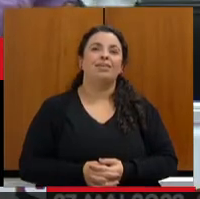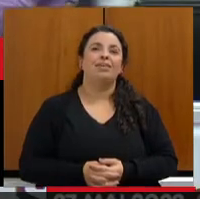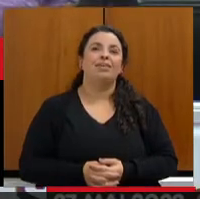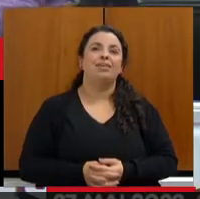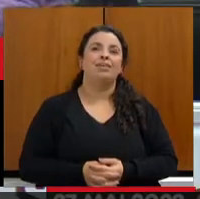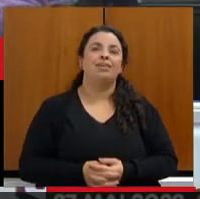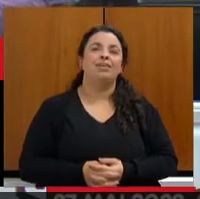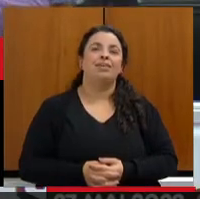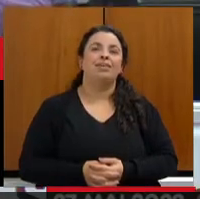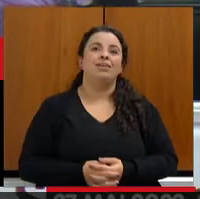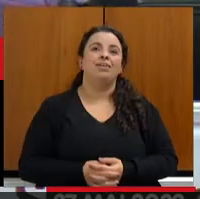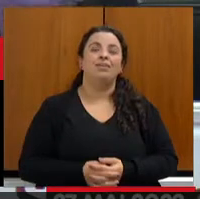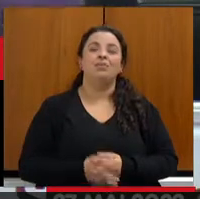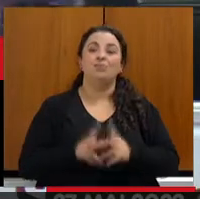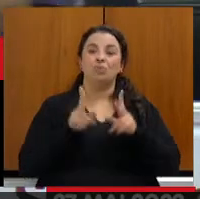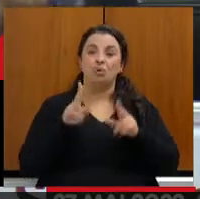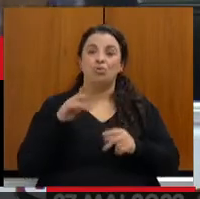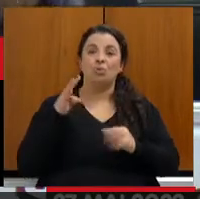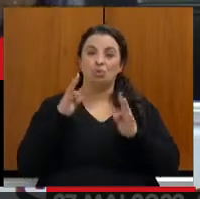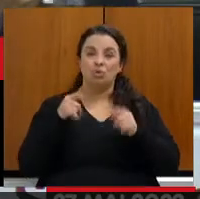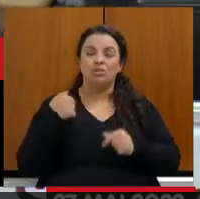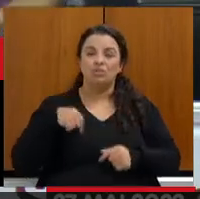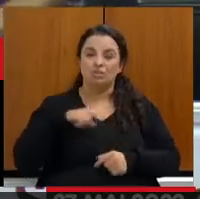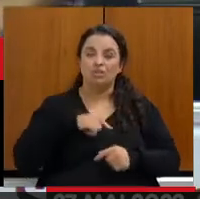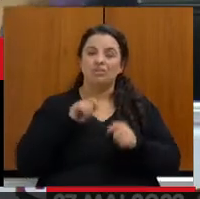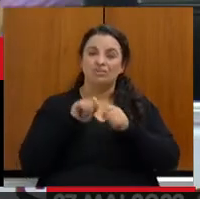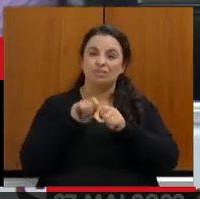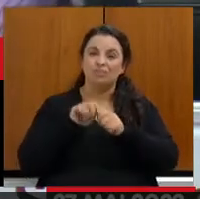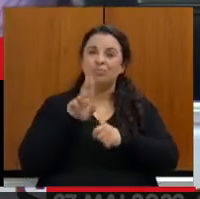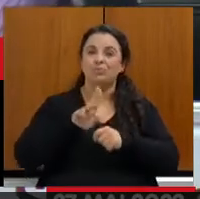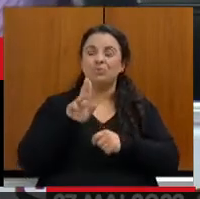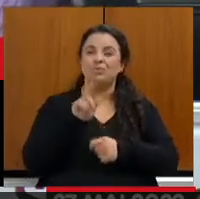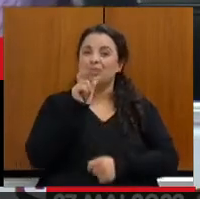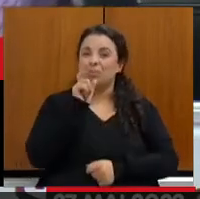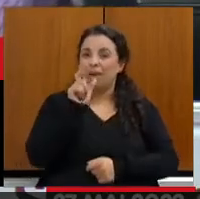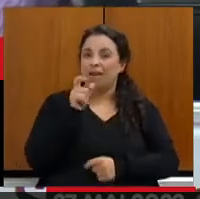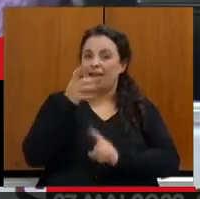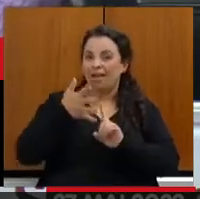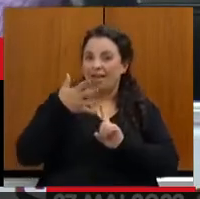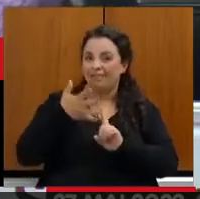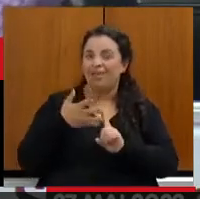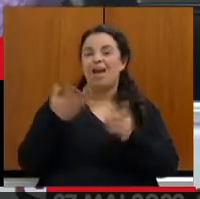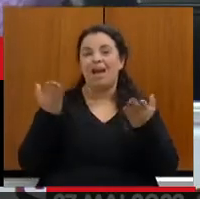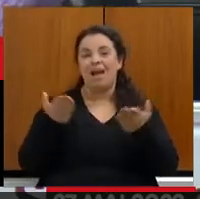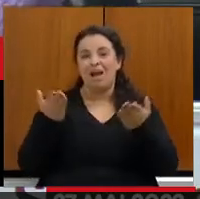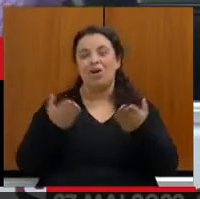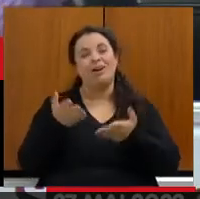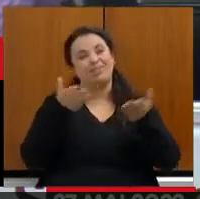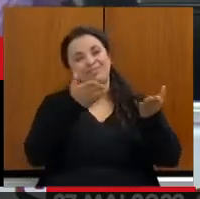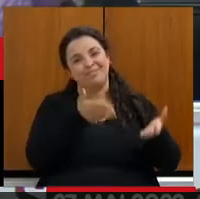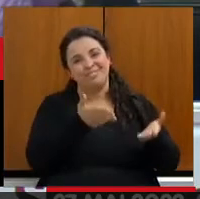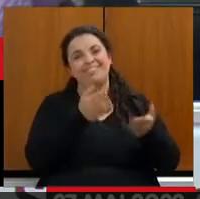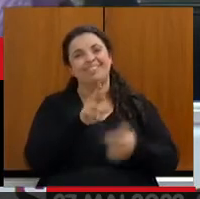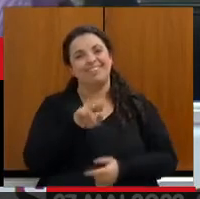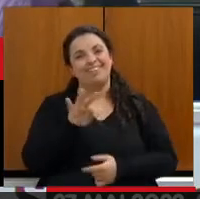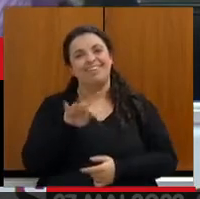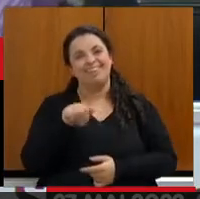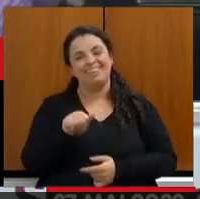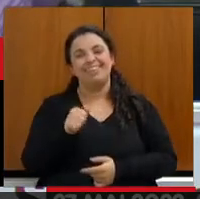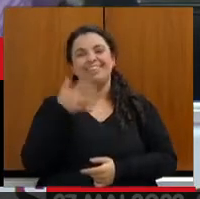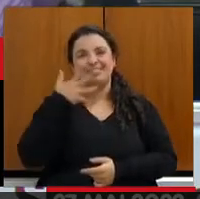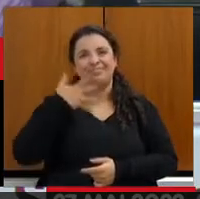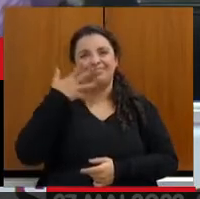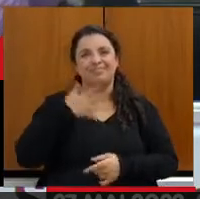e como todas nós fizemos E bem feito uso da palavra nós vamos agora conduzir a Rita a falar